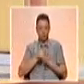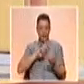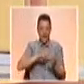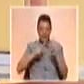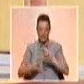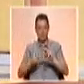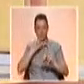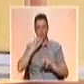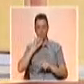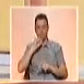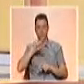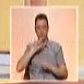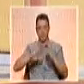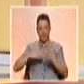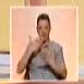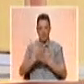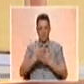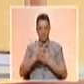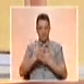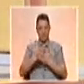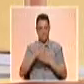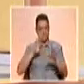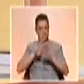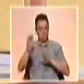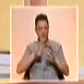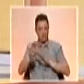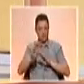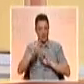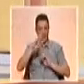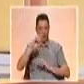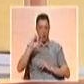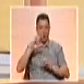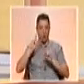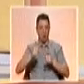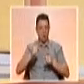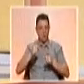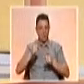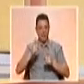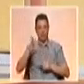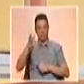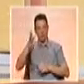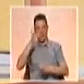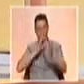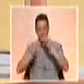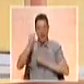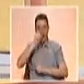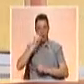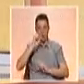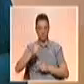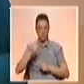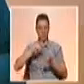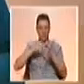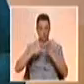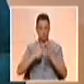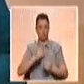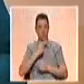alternativas que possam tornar mais eficiente e mais ecológico o nosso uso da água? Sim, há muita